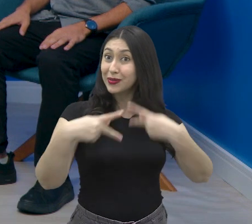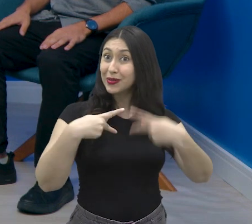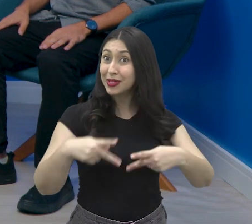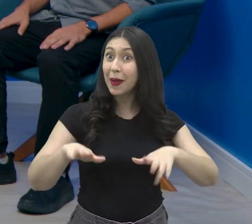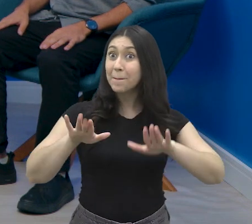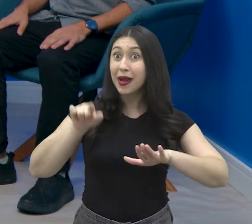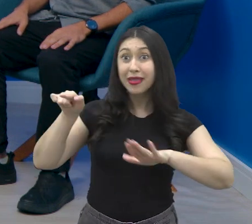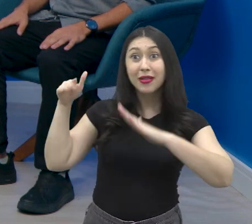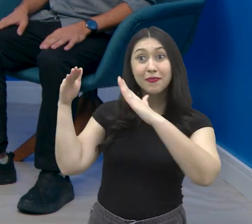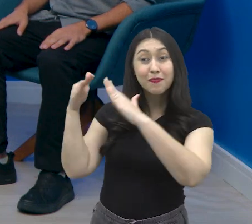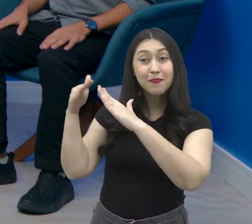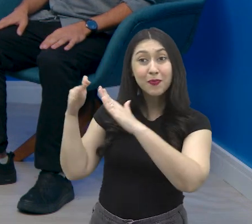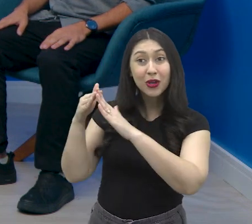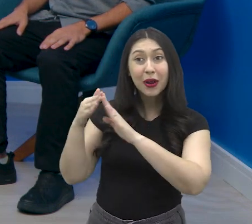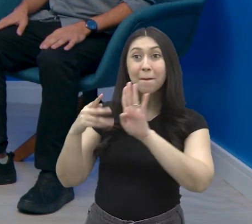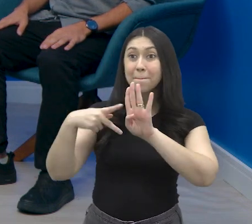aqui